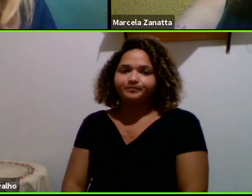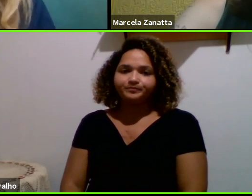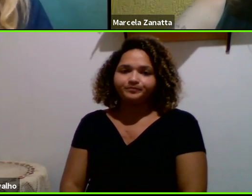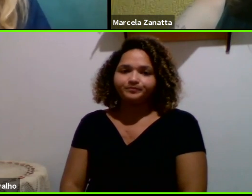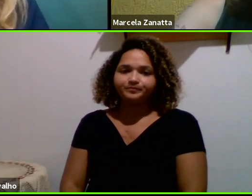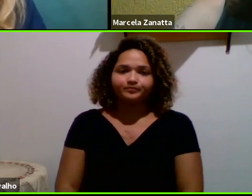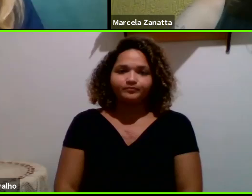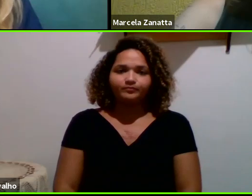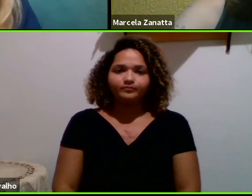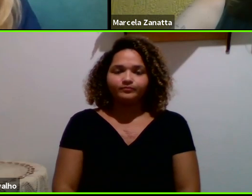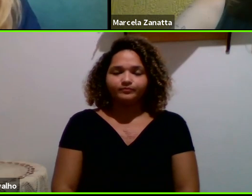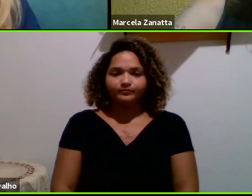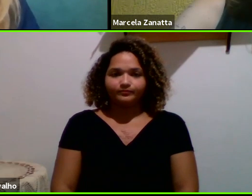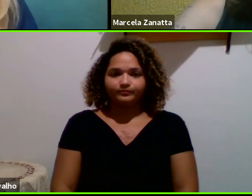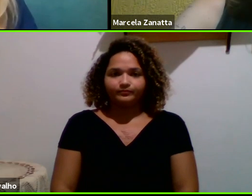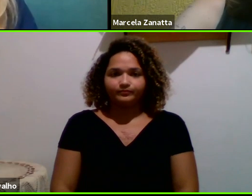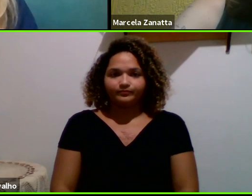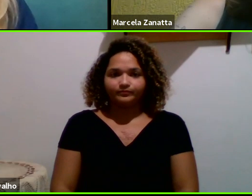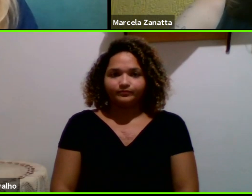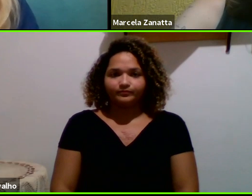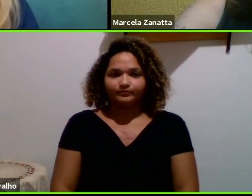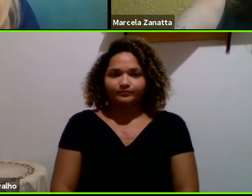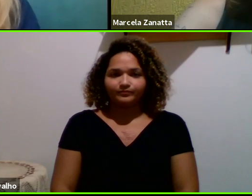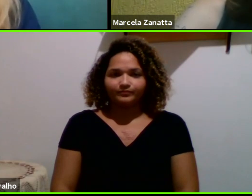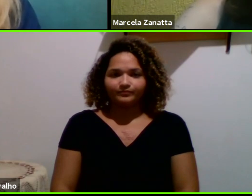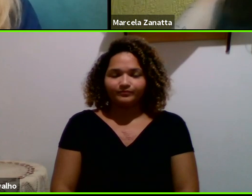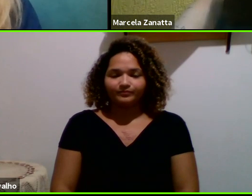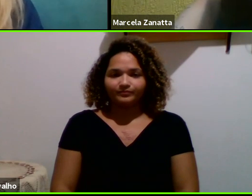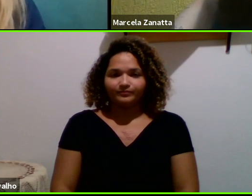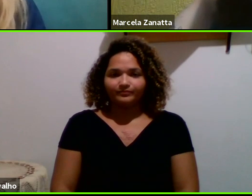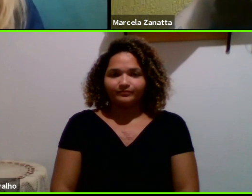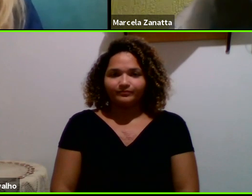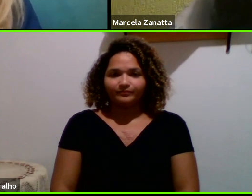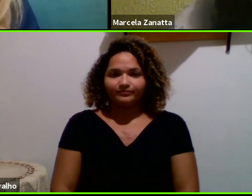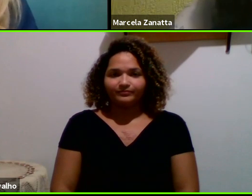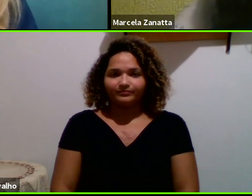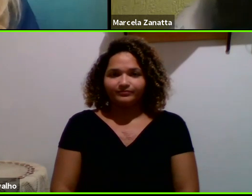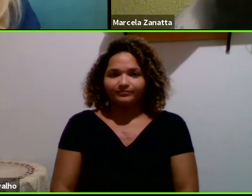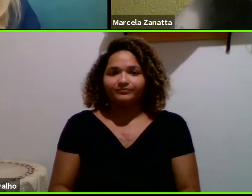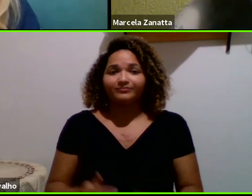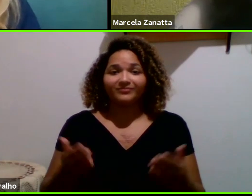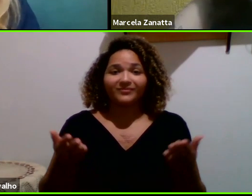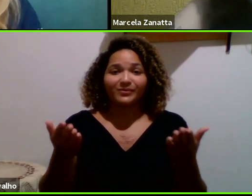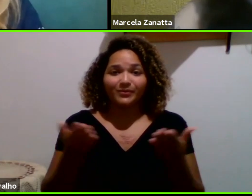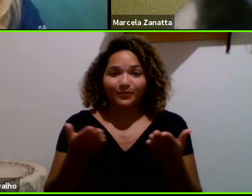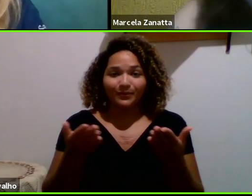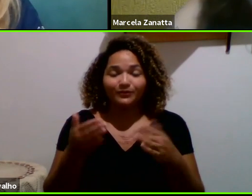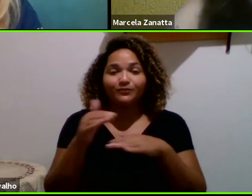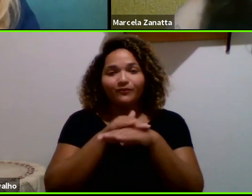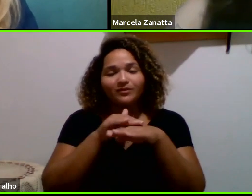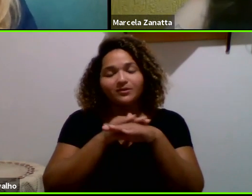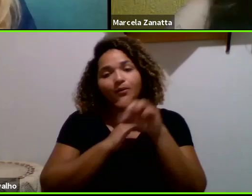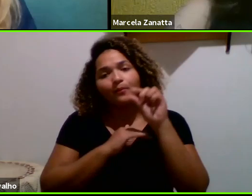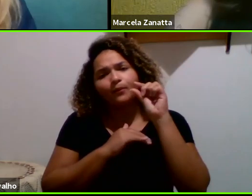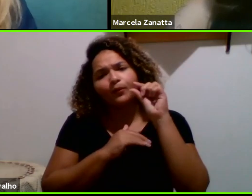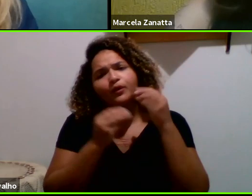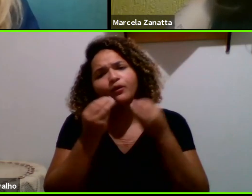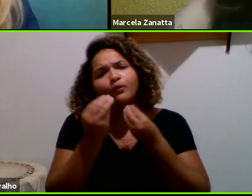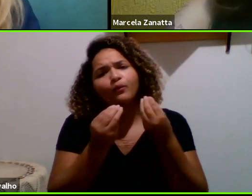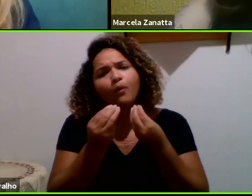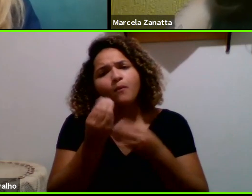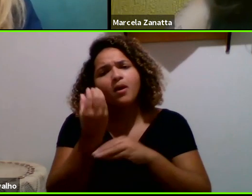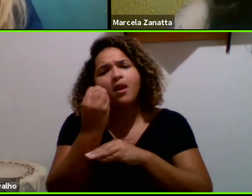Aí, nós vamos conversar um pouquinho sobre a nossa dinâmica da live de hoje. Nós temos